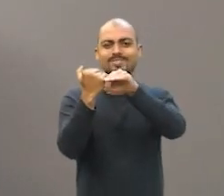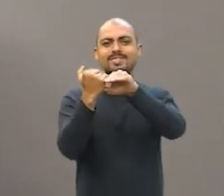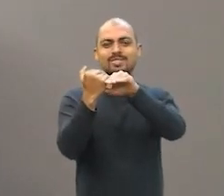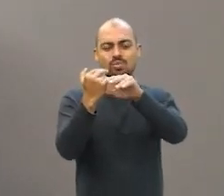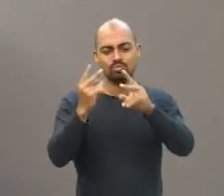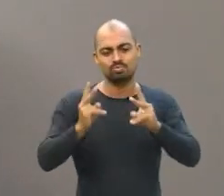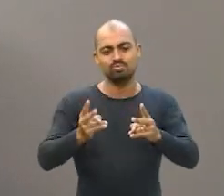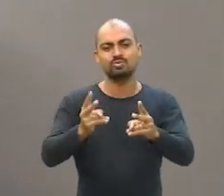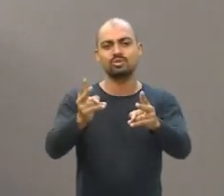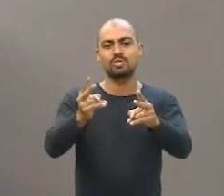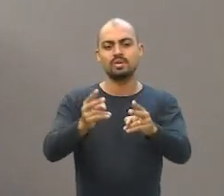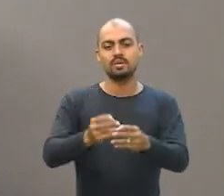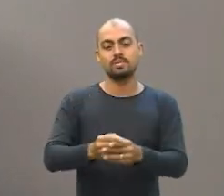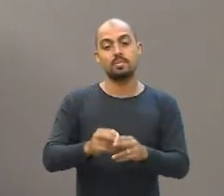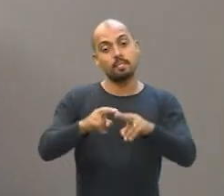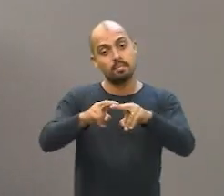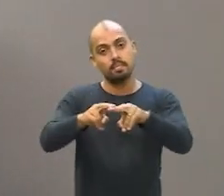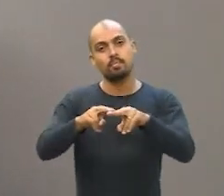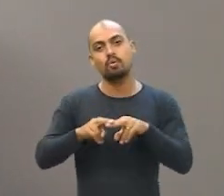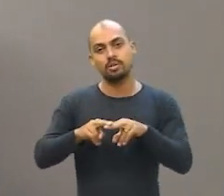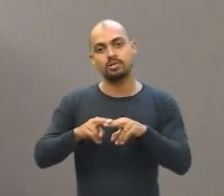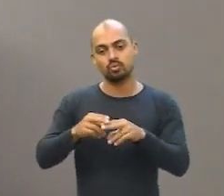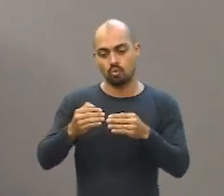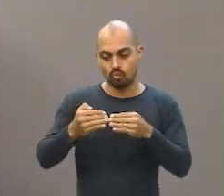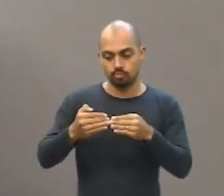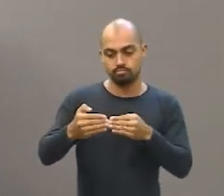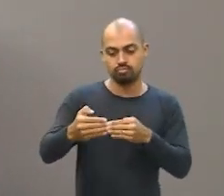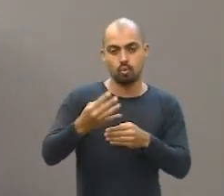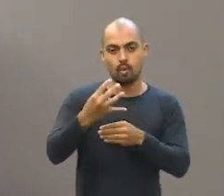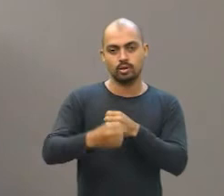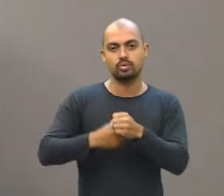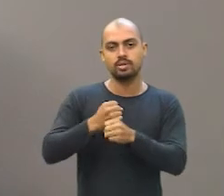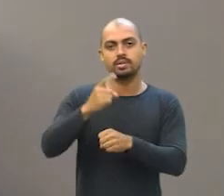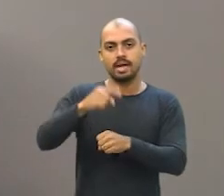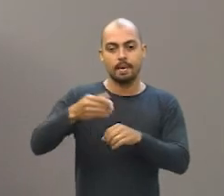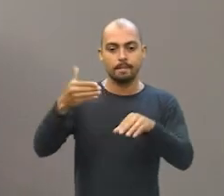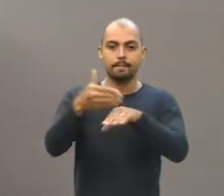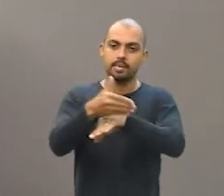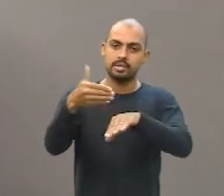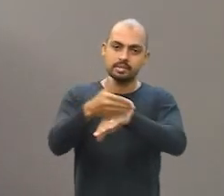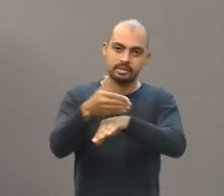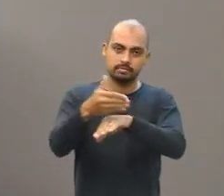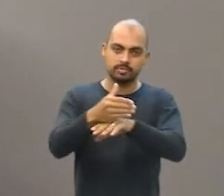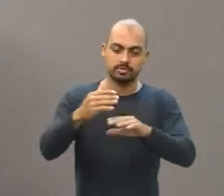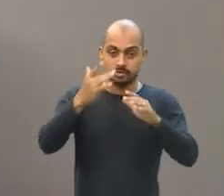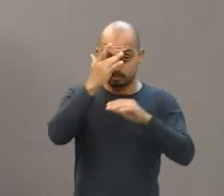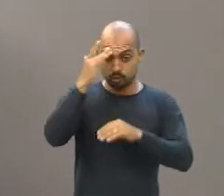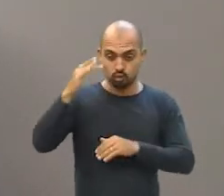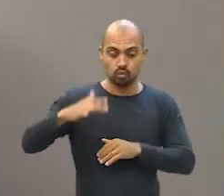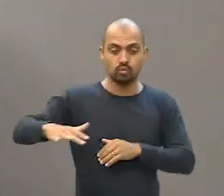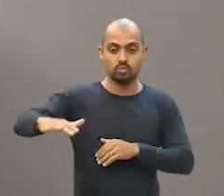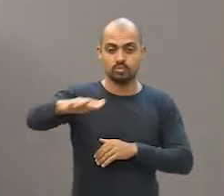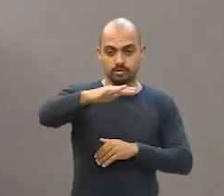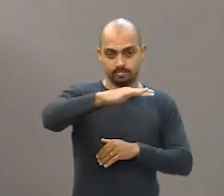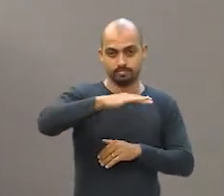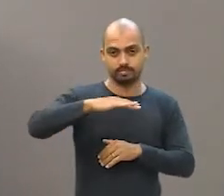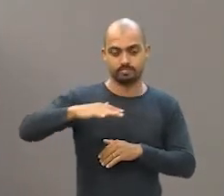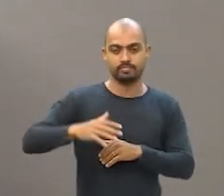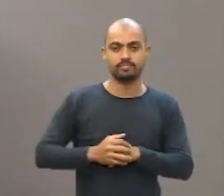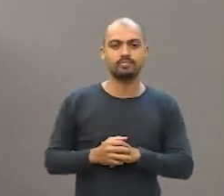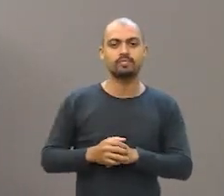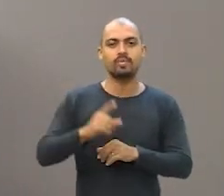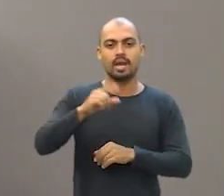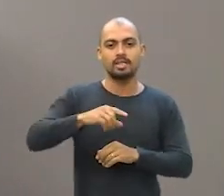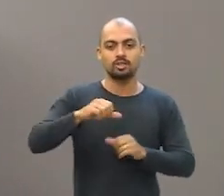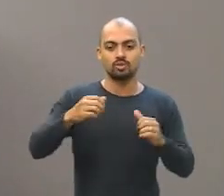cidade. E por isso que o mandato que nós vamos construir, ele é participativo e ele é um instrumento da